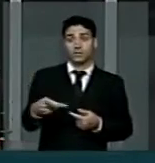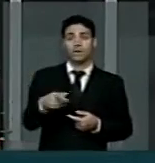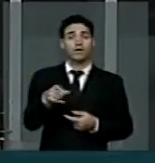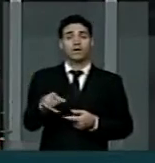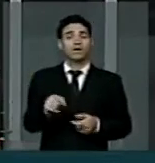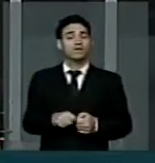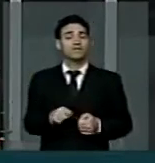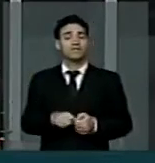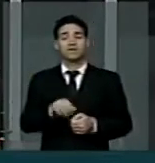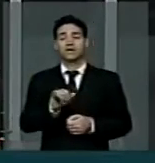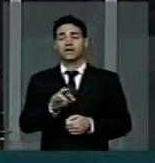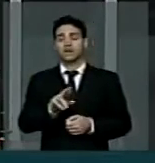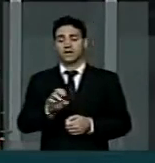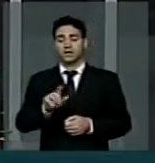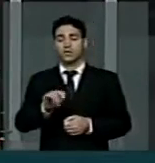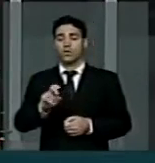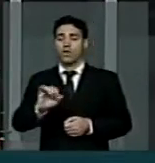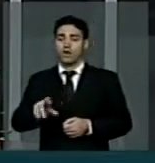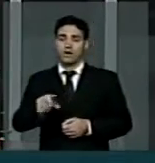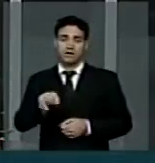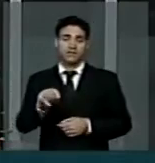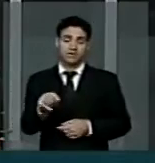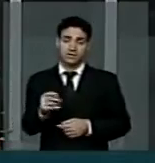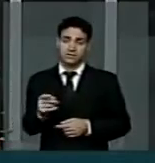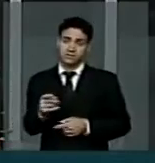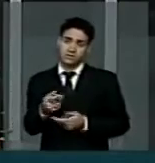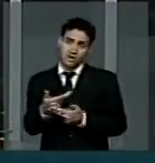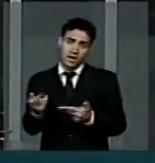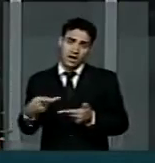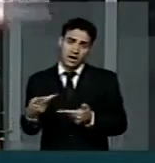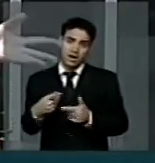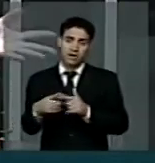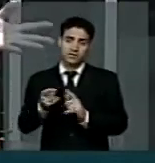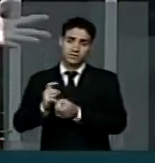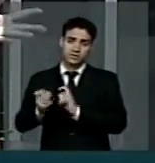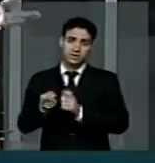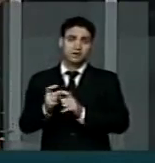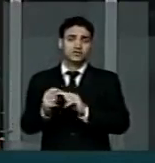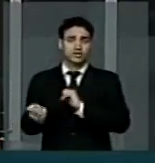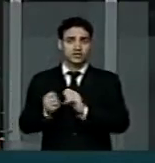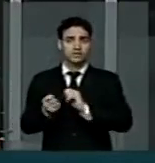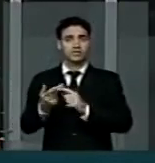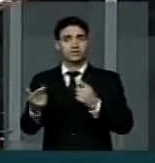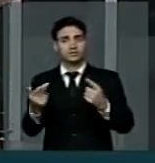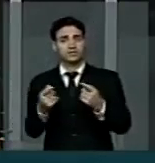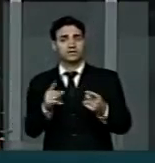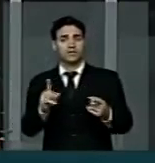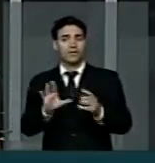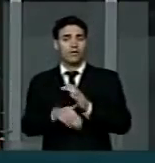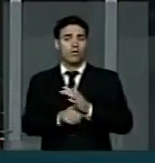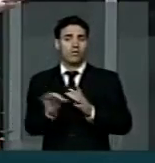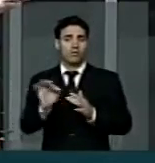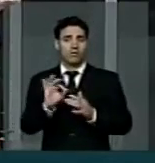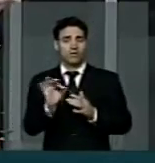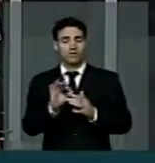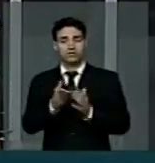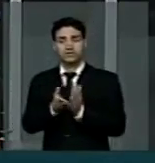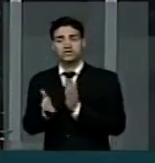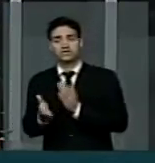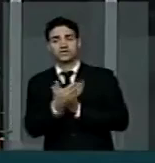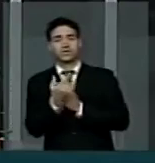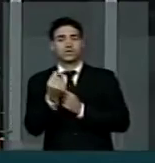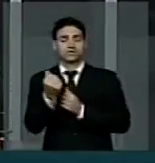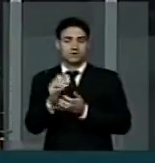cometeu irregularidade sanável, irregularidade administrativa. Ele não roubou, ele não desviou recurso